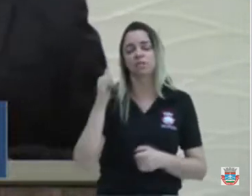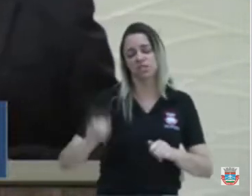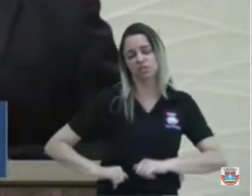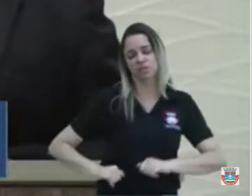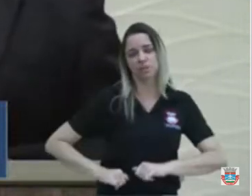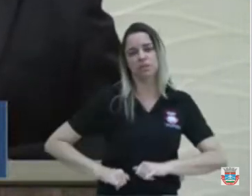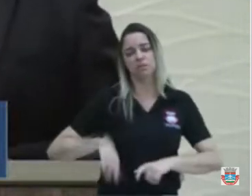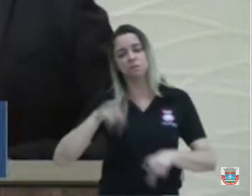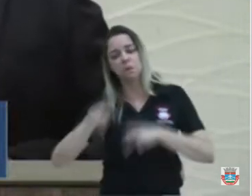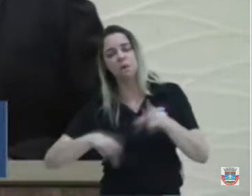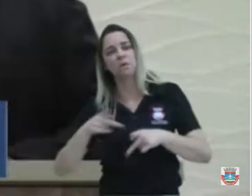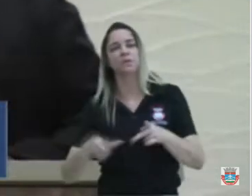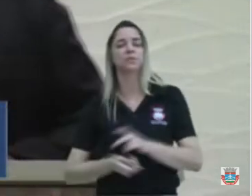população.